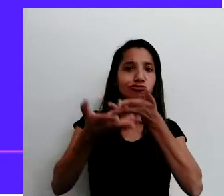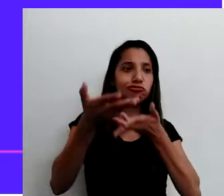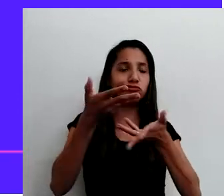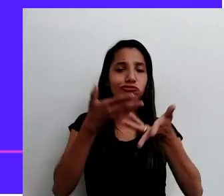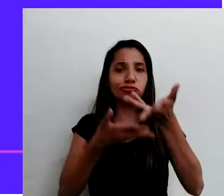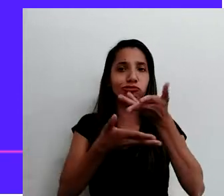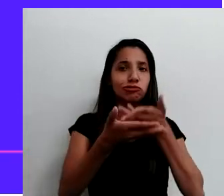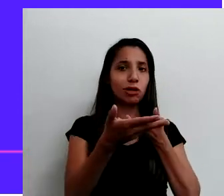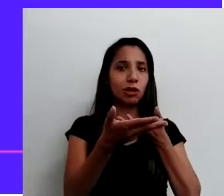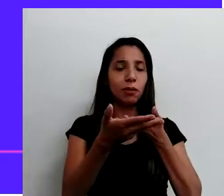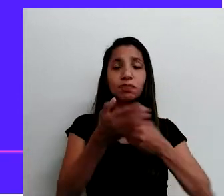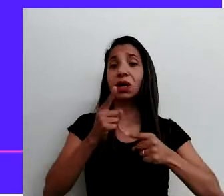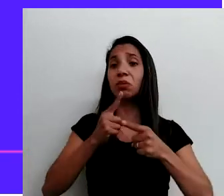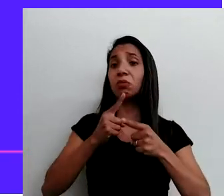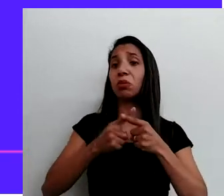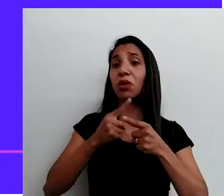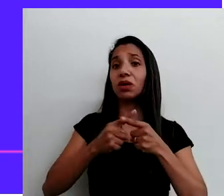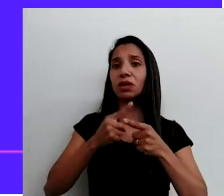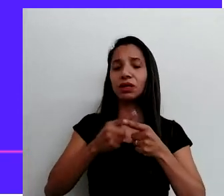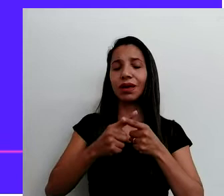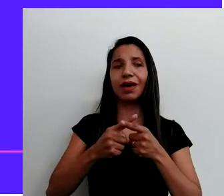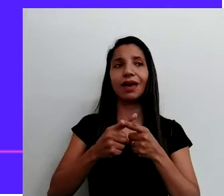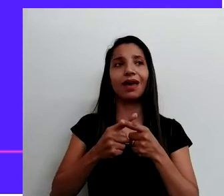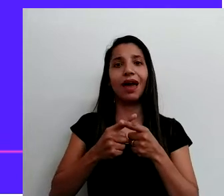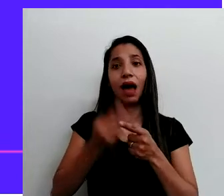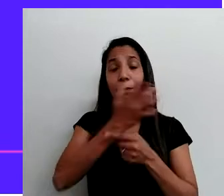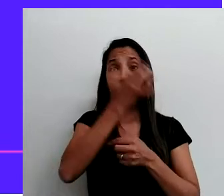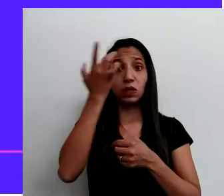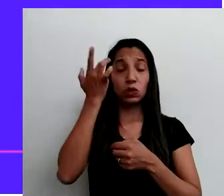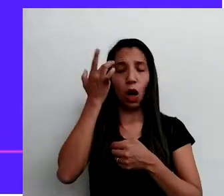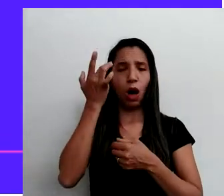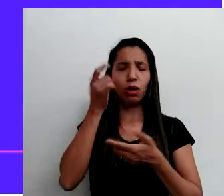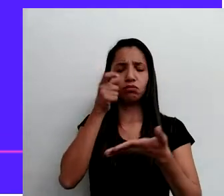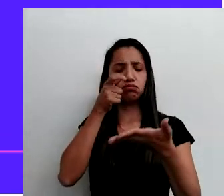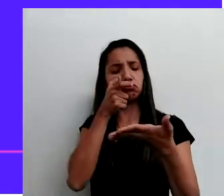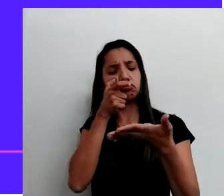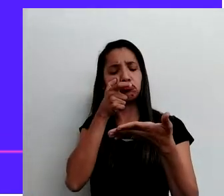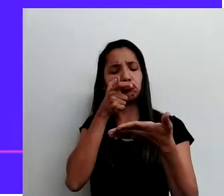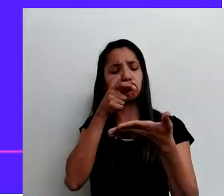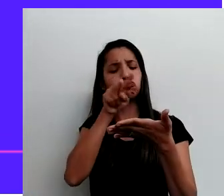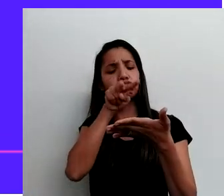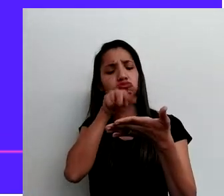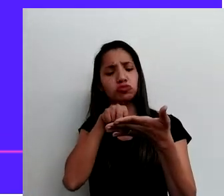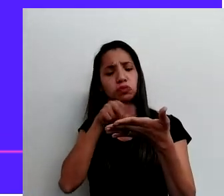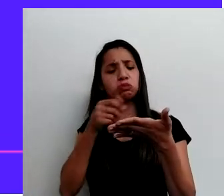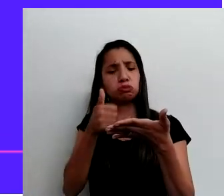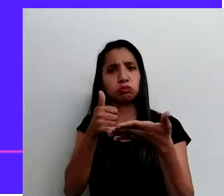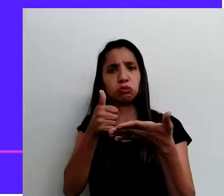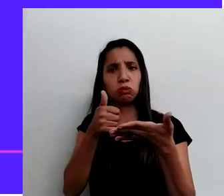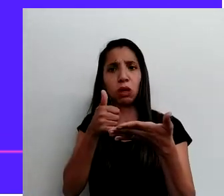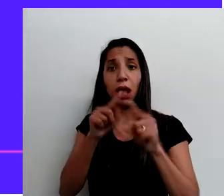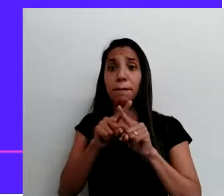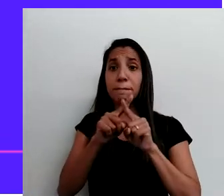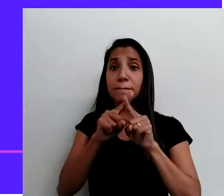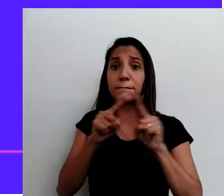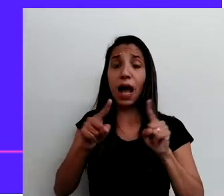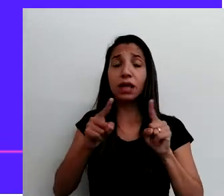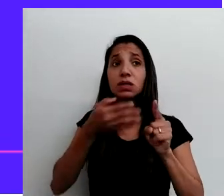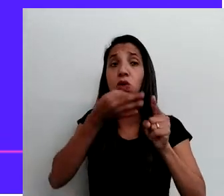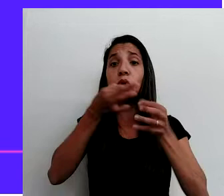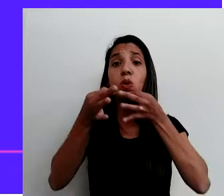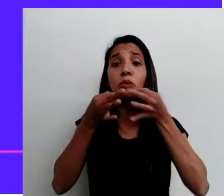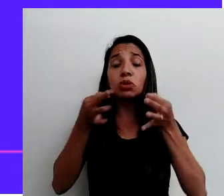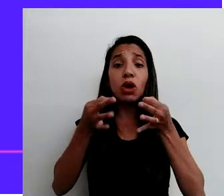essa perspectiva, né, que vem de diferentes lugares, de vozes